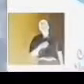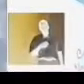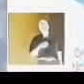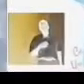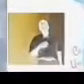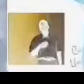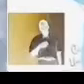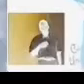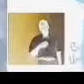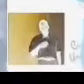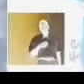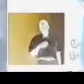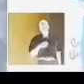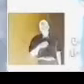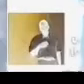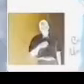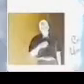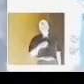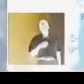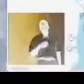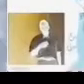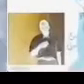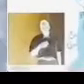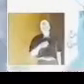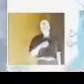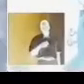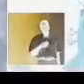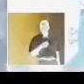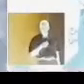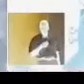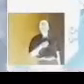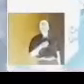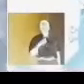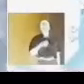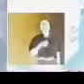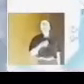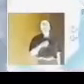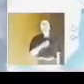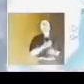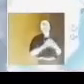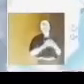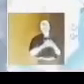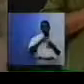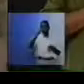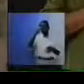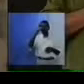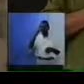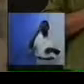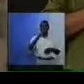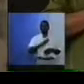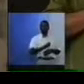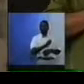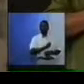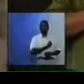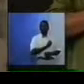daquele irmão que o Ricardo nos lembrava, que pisou na poça d'água e sujou a roupa do outro. Você foi crescendo e